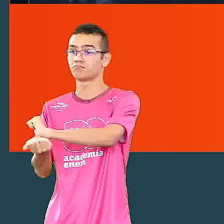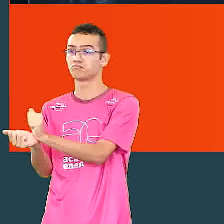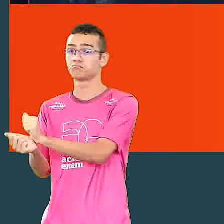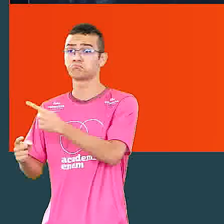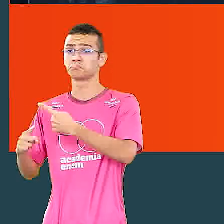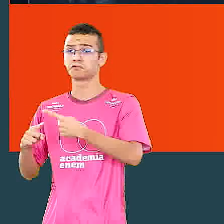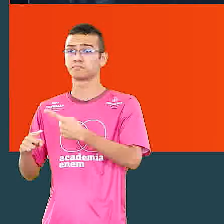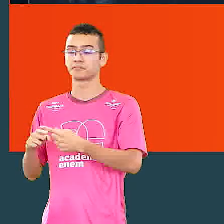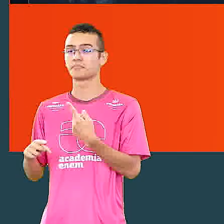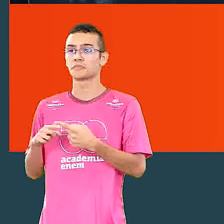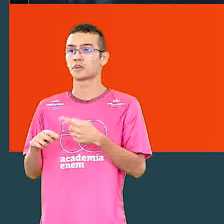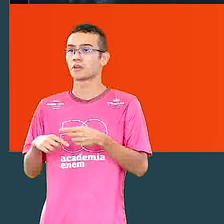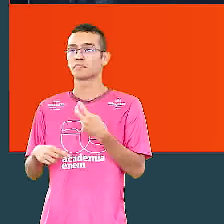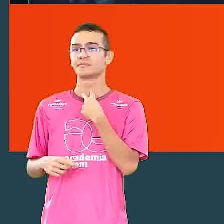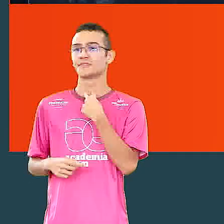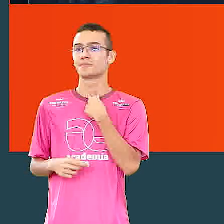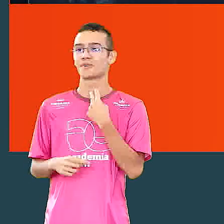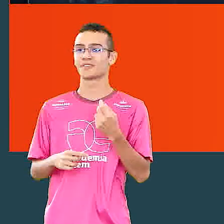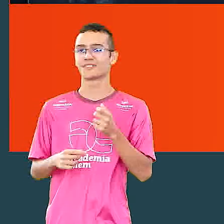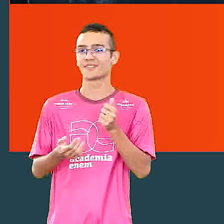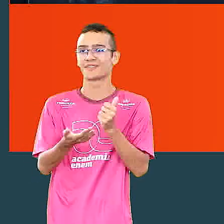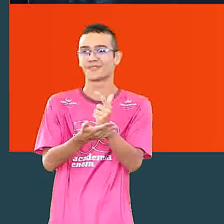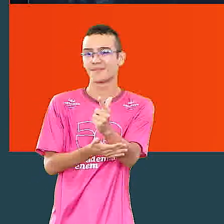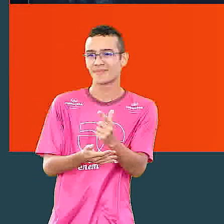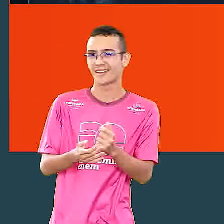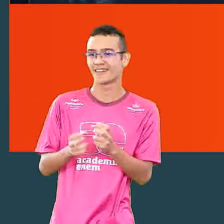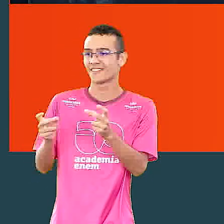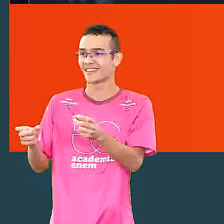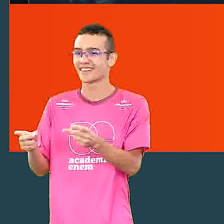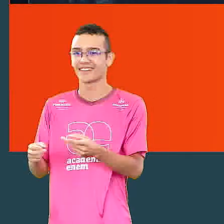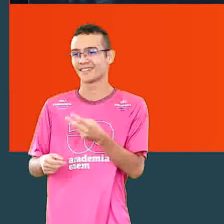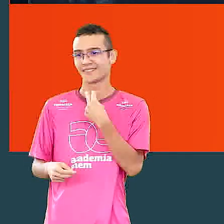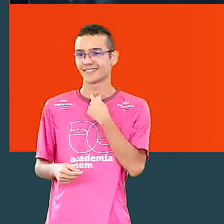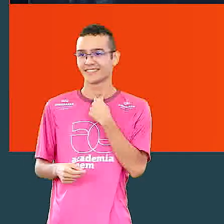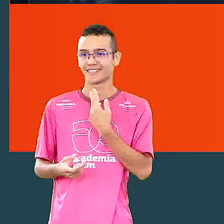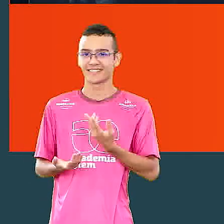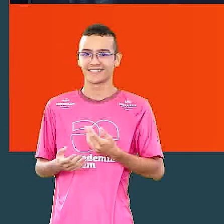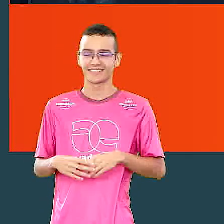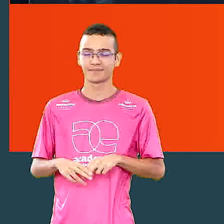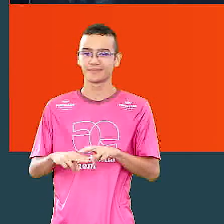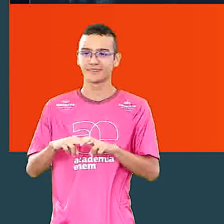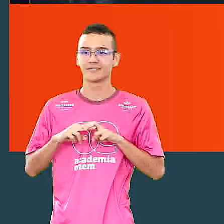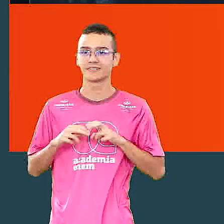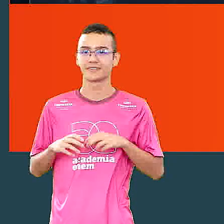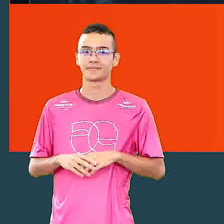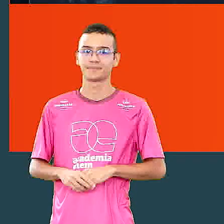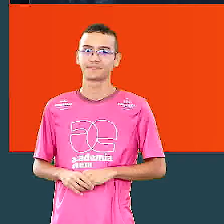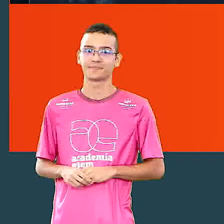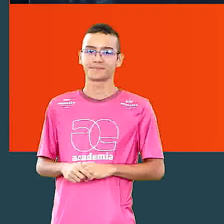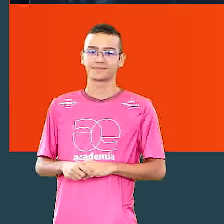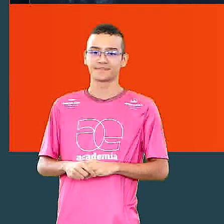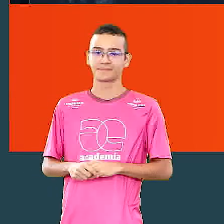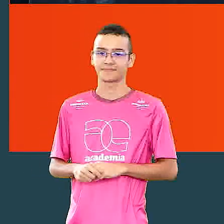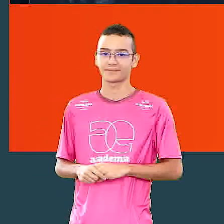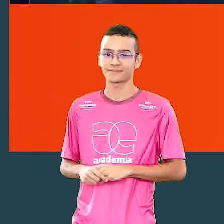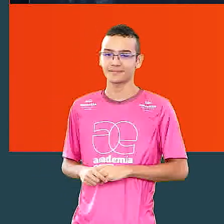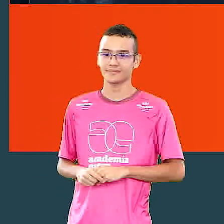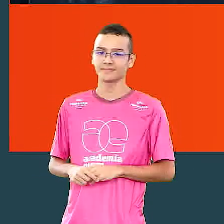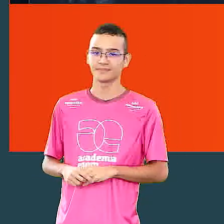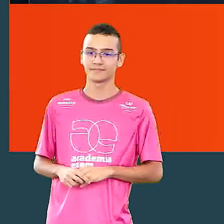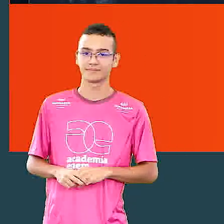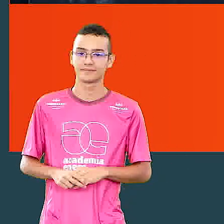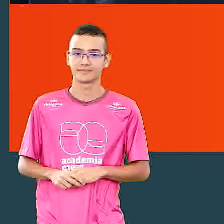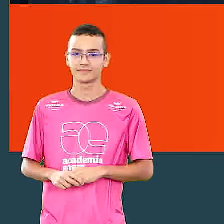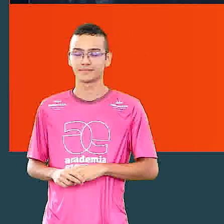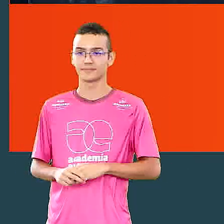mãe te vende. Ela até gostaria de te vender. Tá certo? E investir tudo no tigrinho. Ela gostaria. Mas ela não vai